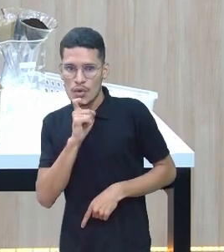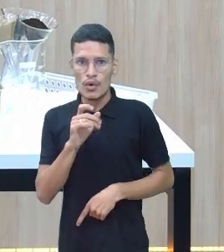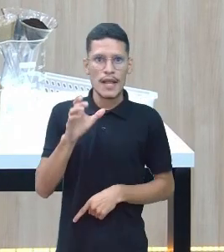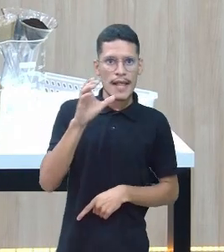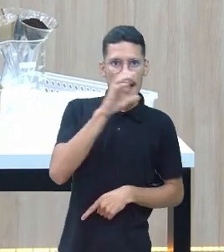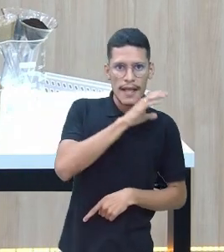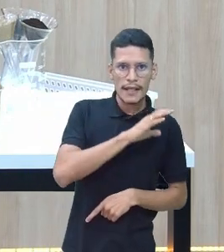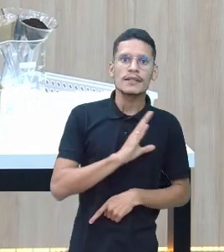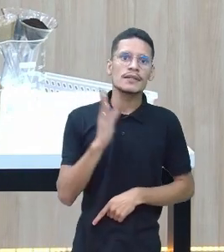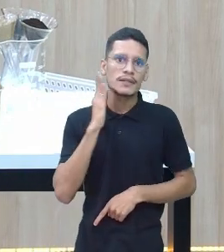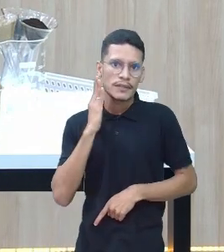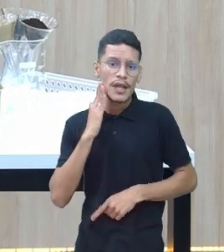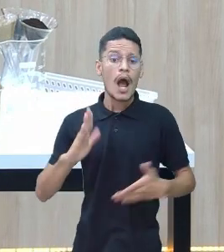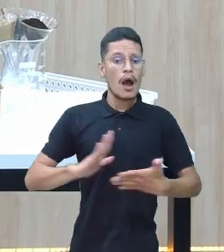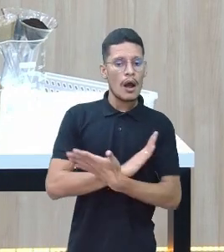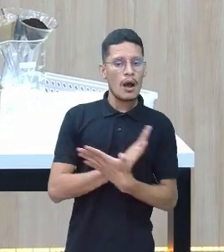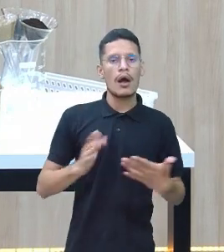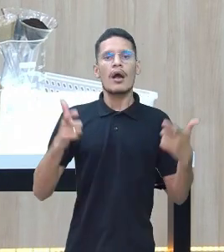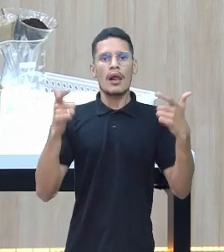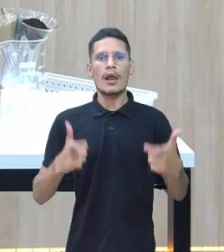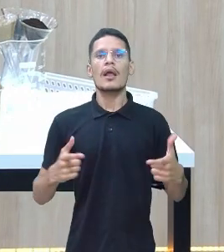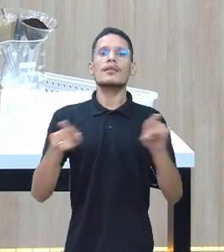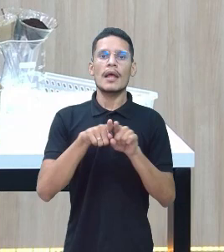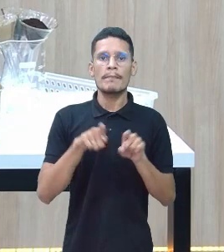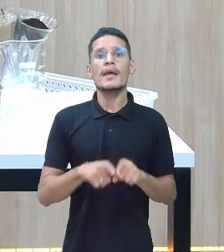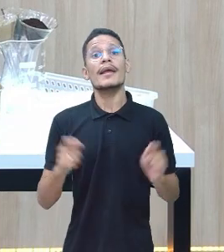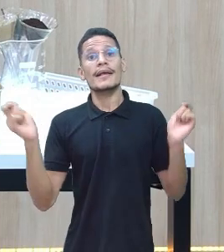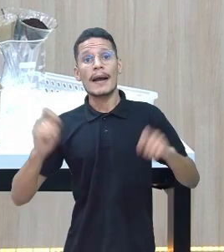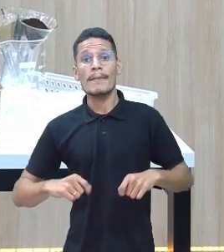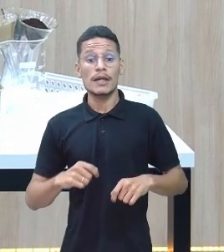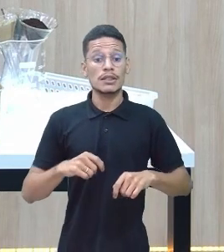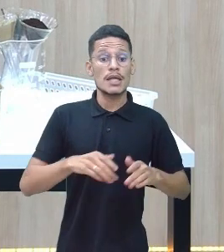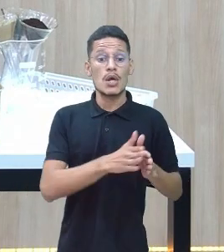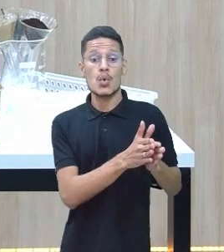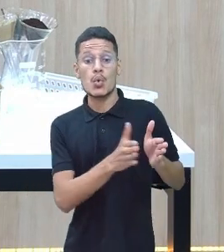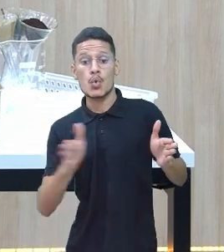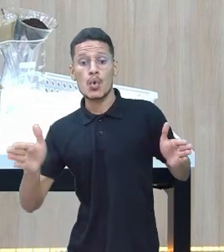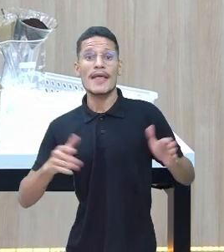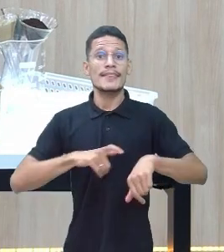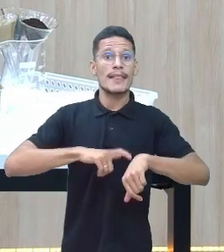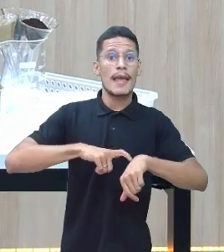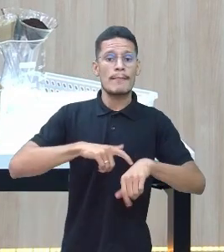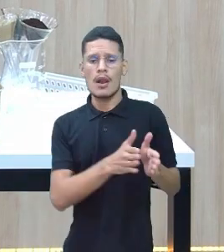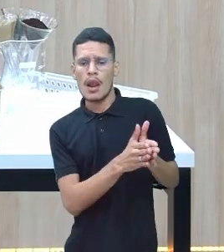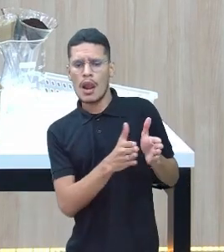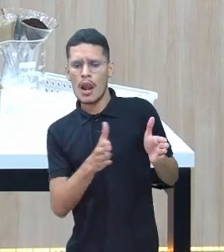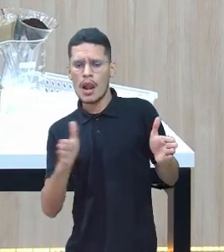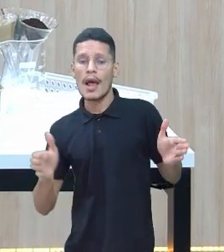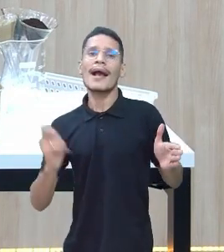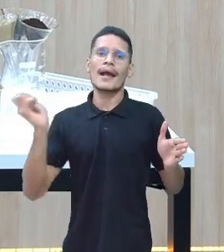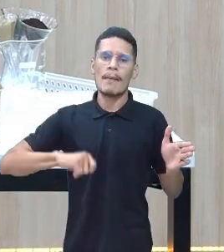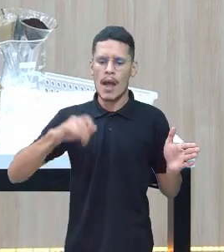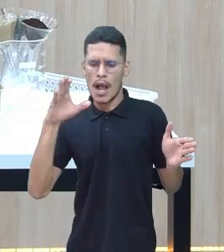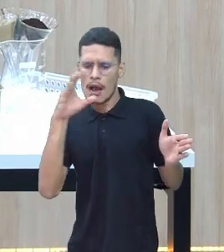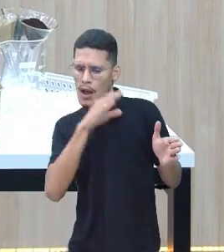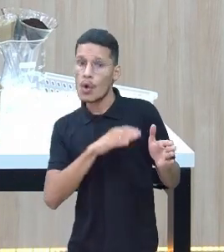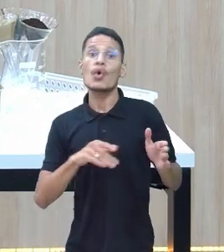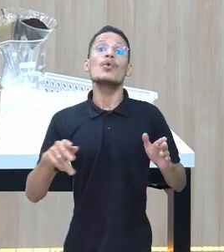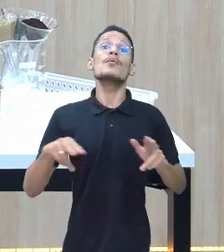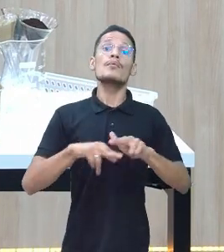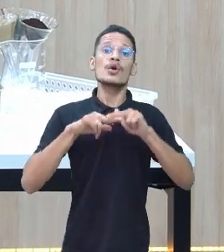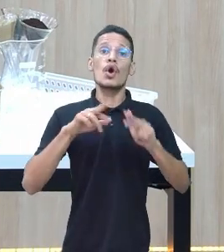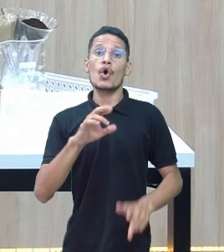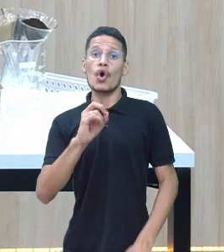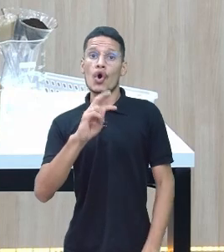ambientes quentes. E alguns locais permanece por bastante tempo esse calor que faz com que essas rochas, principalmente a